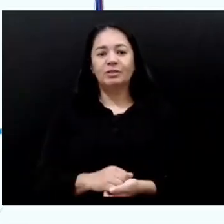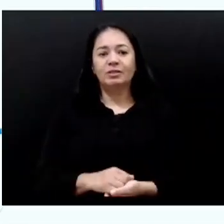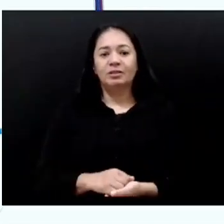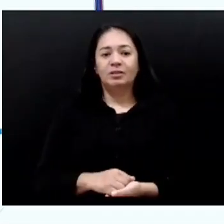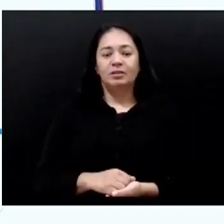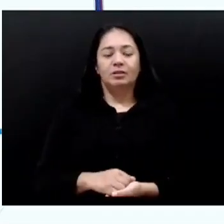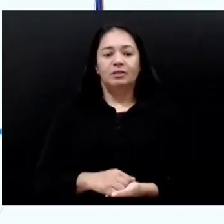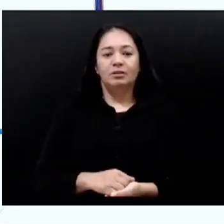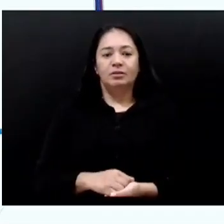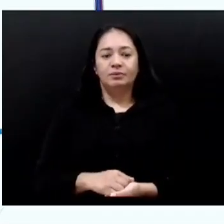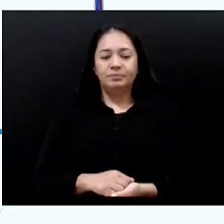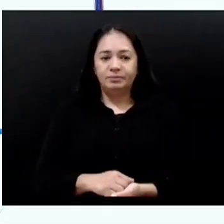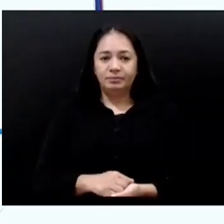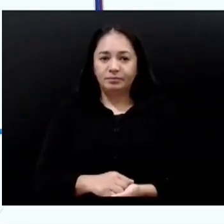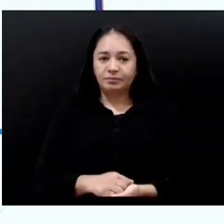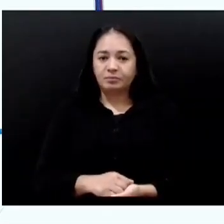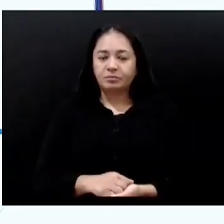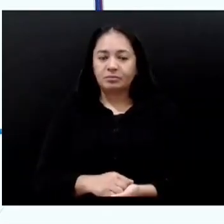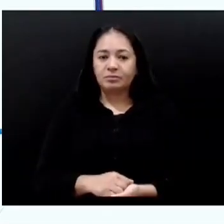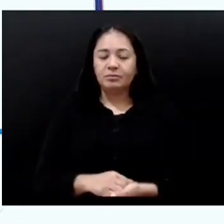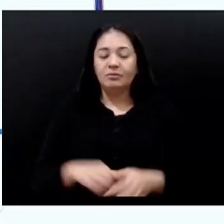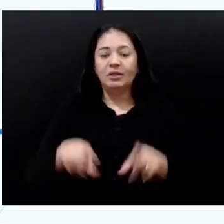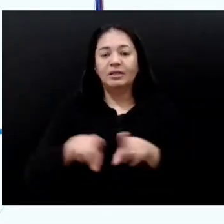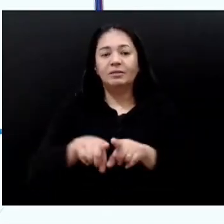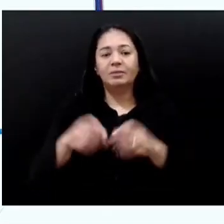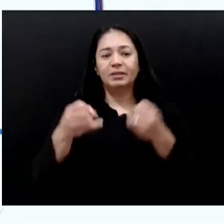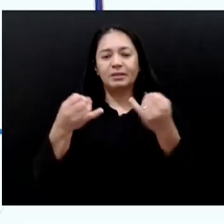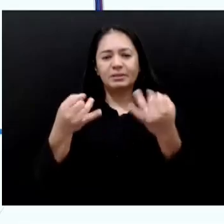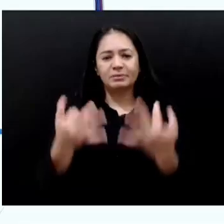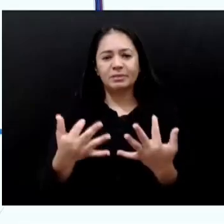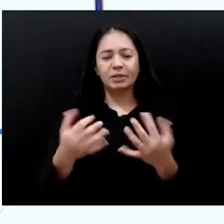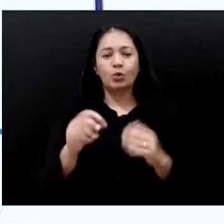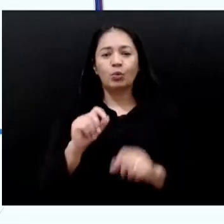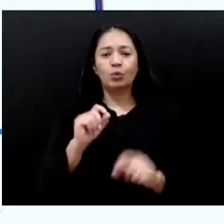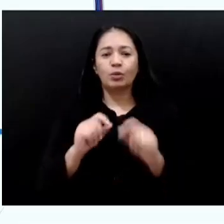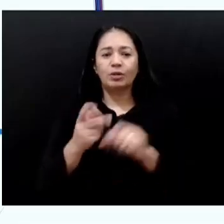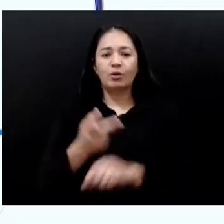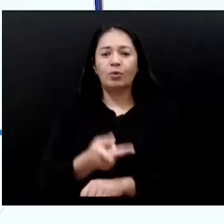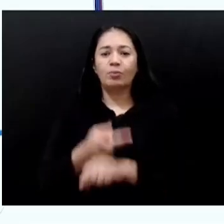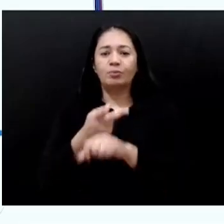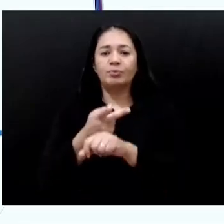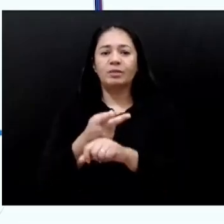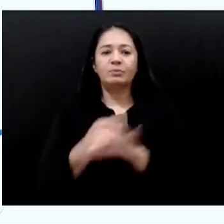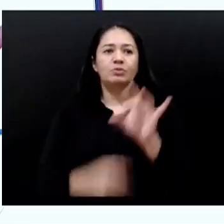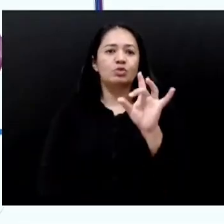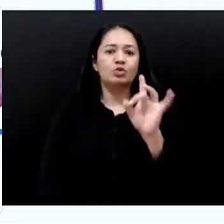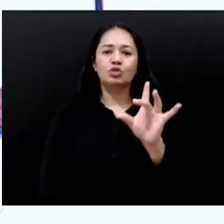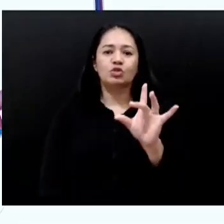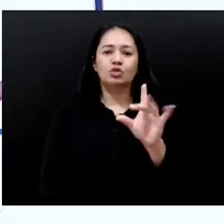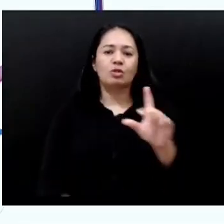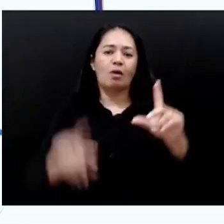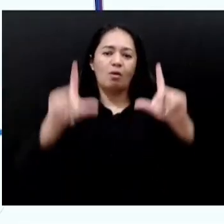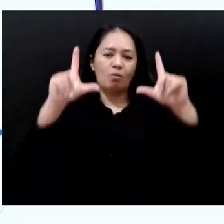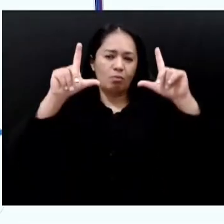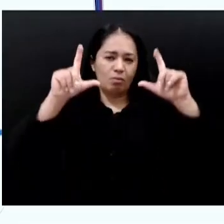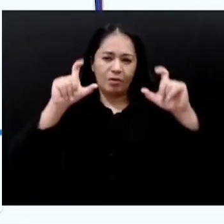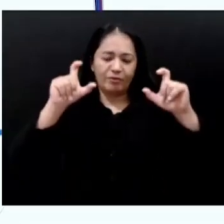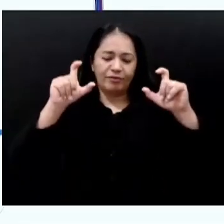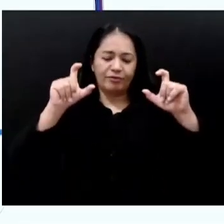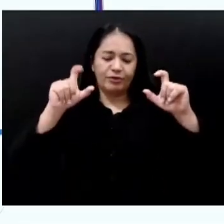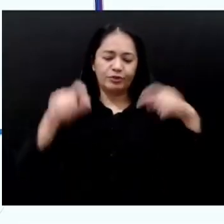E eu gostaria de também pontuar que esse prêmio não é simplesmente uma foto daquilo que a gente